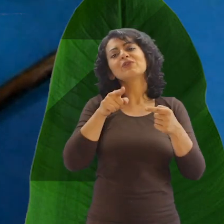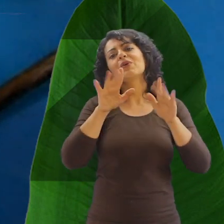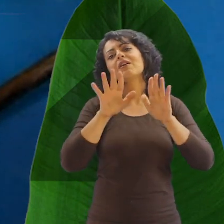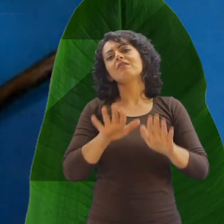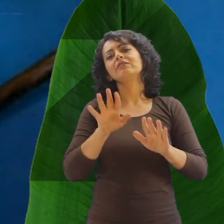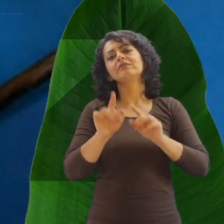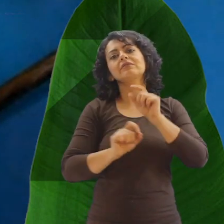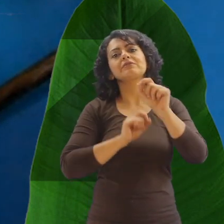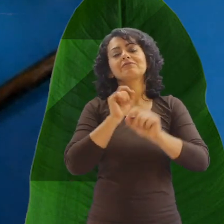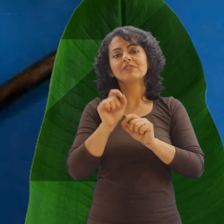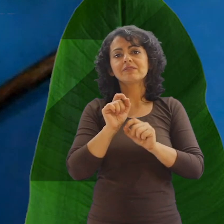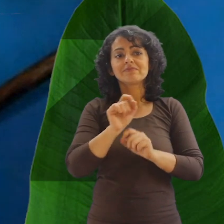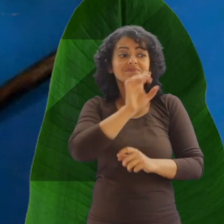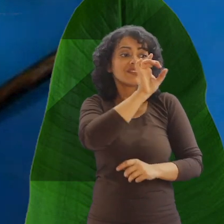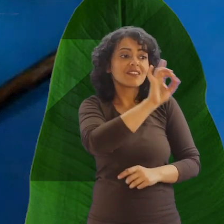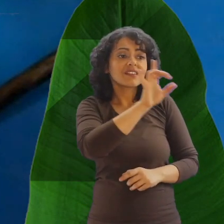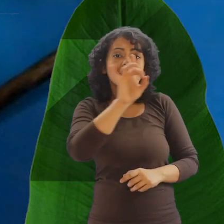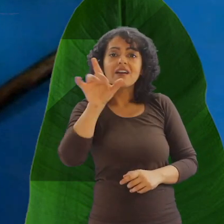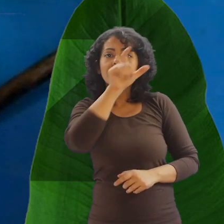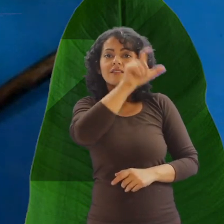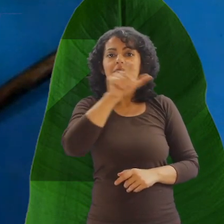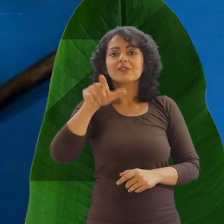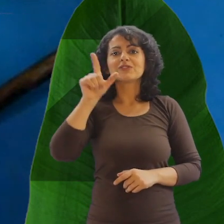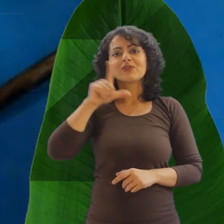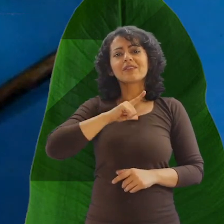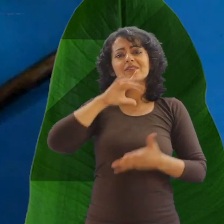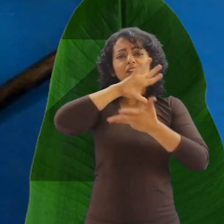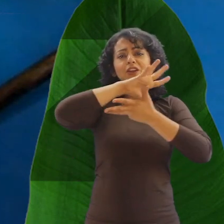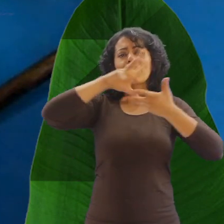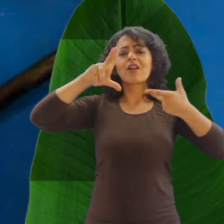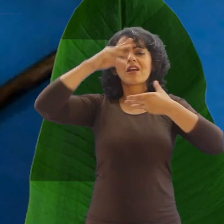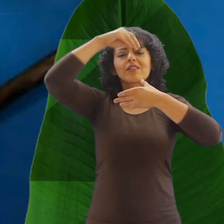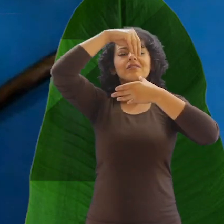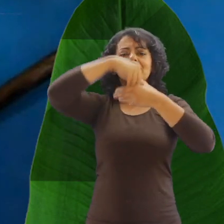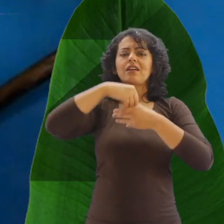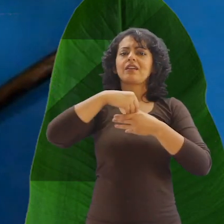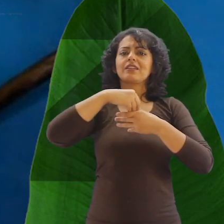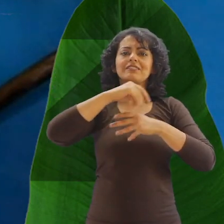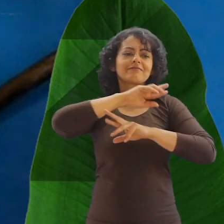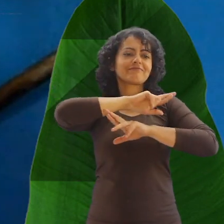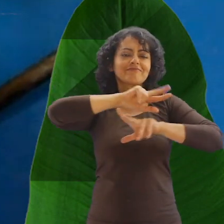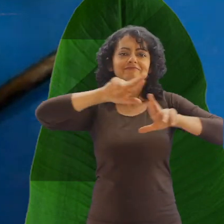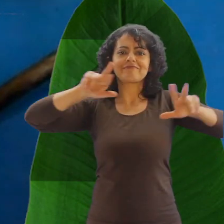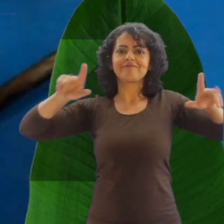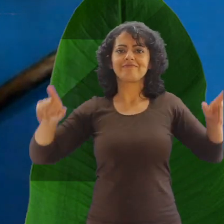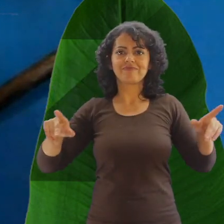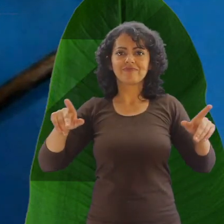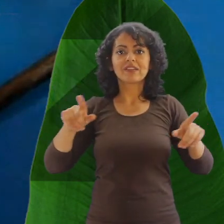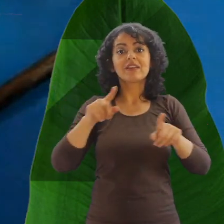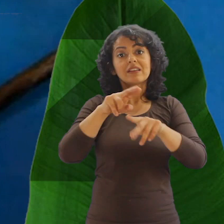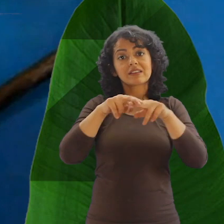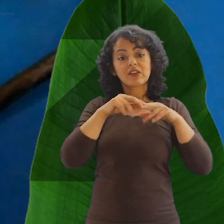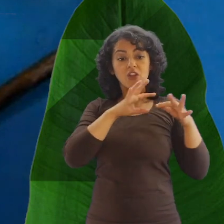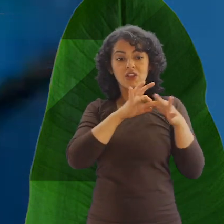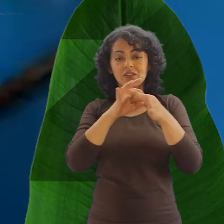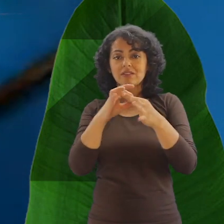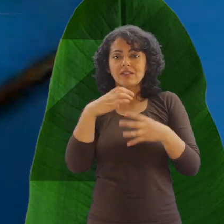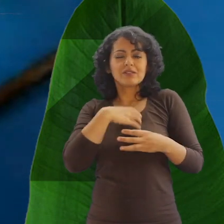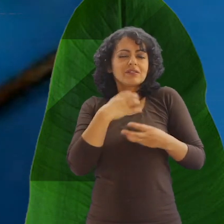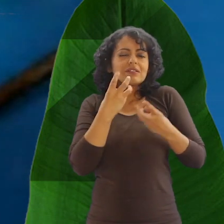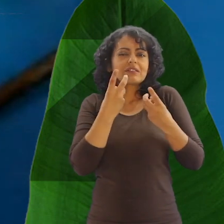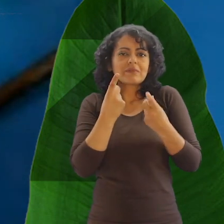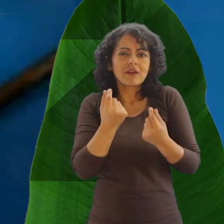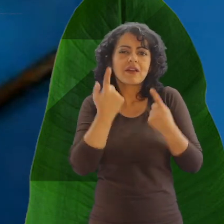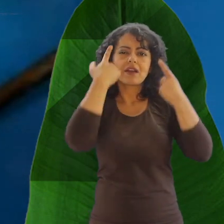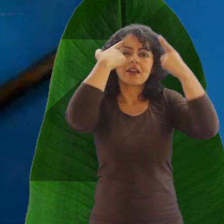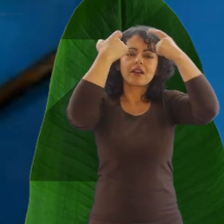porque cada vida, né? Cada pessoa é um universo. Então, nesse contexto, sobretudo de sensibilidade,